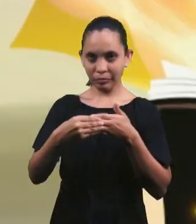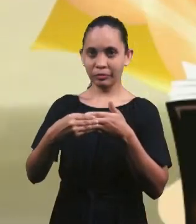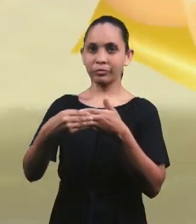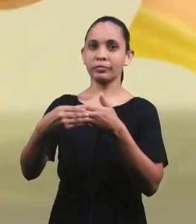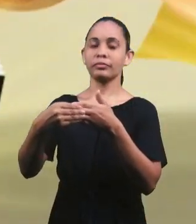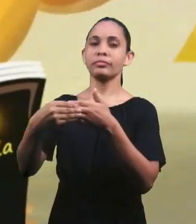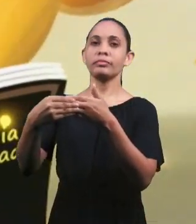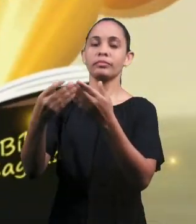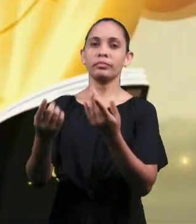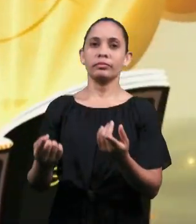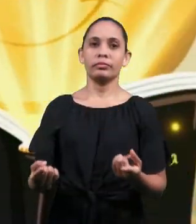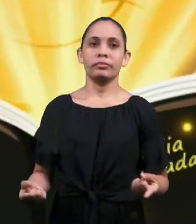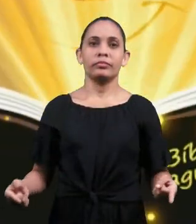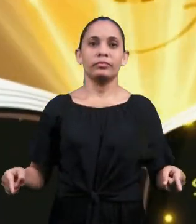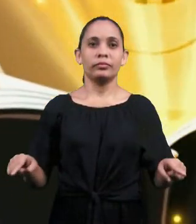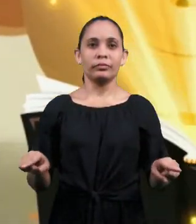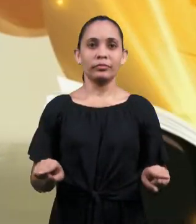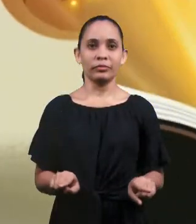coração.